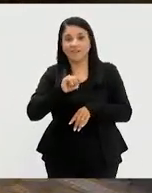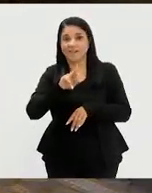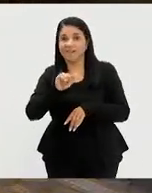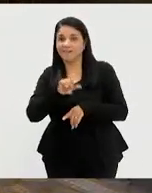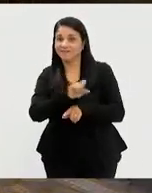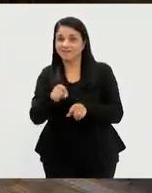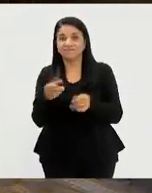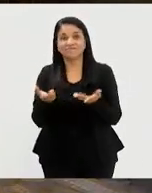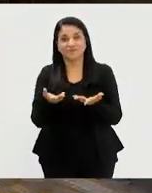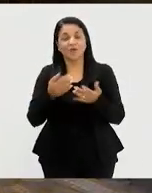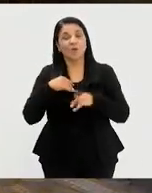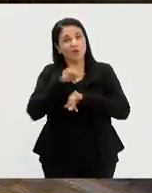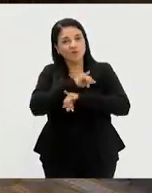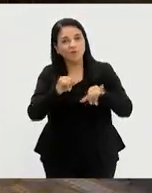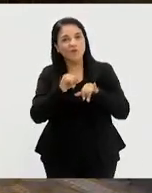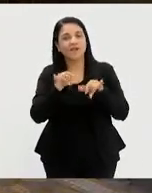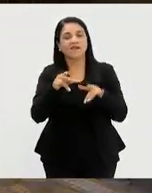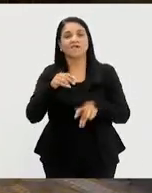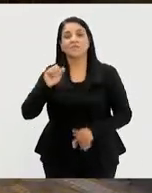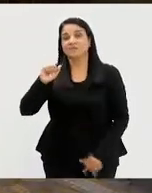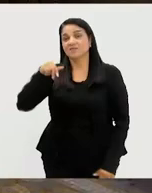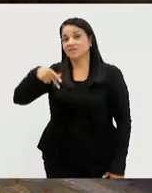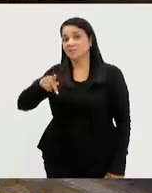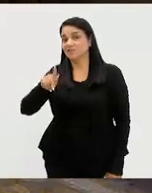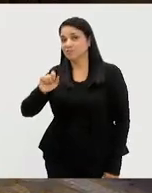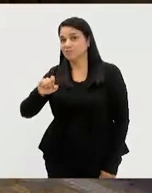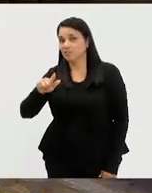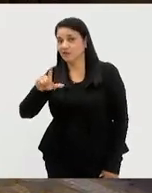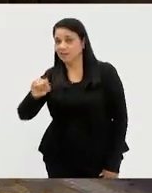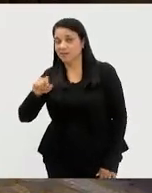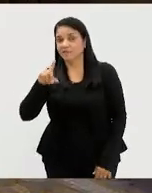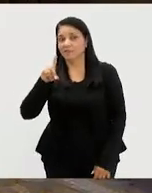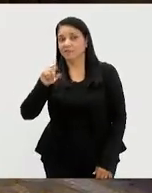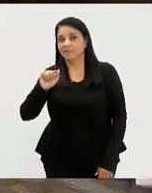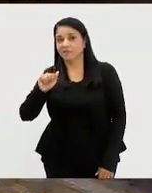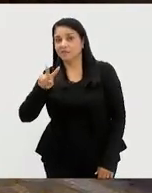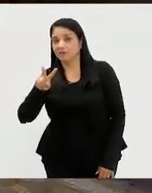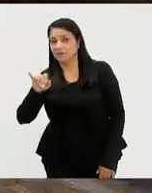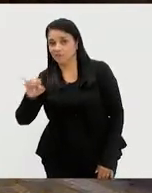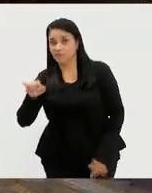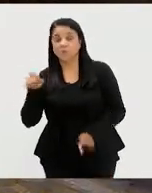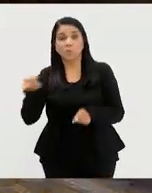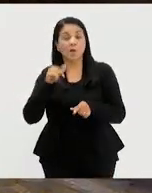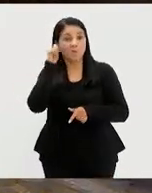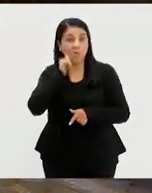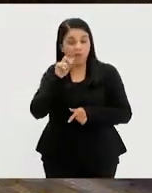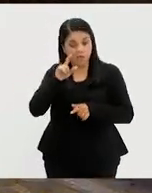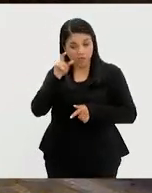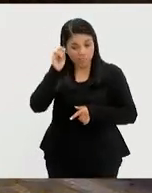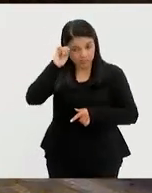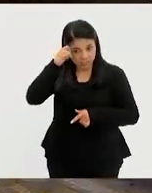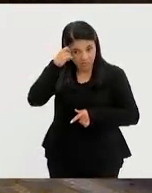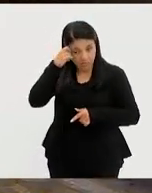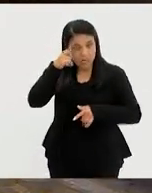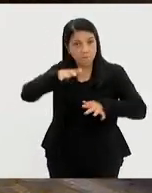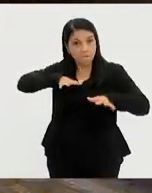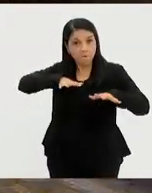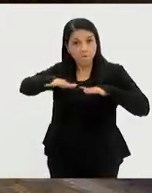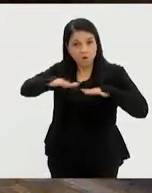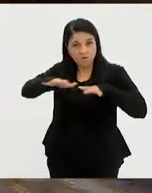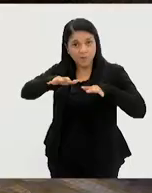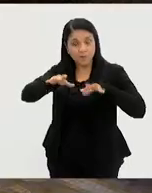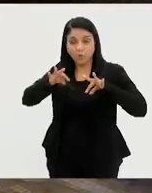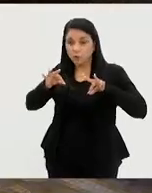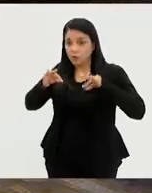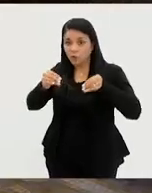citar Angela D fala que quando uma mulher negra se movimenta ela movimenta toda a estrutura no seu entorno